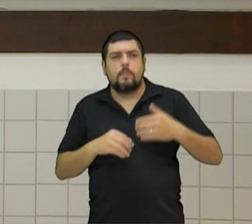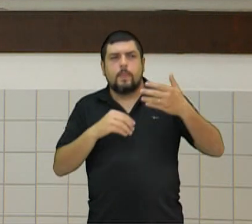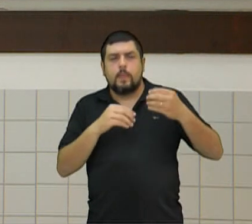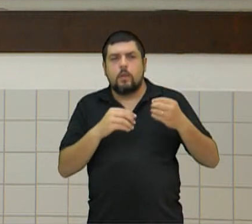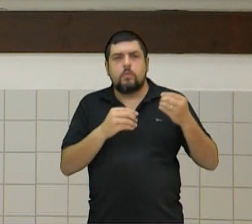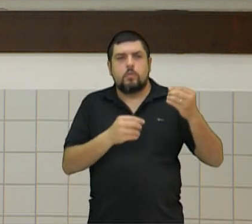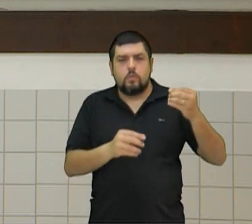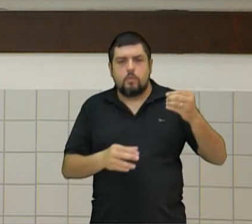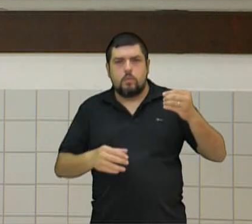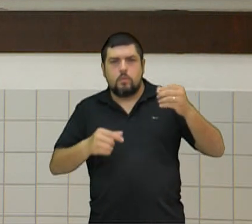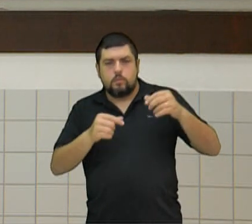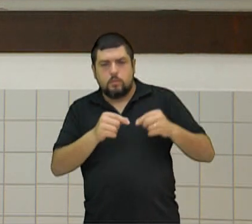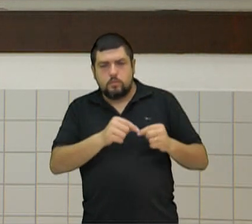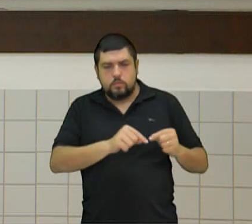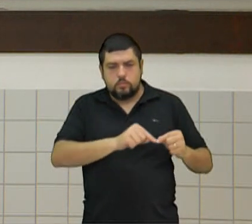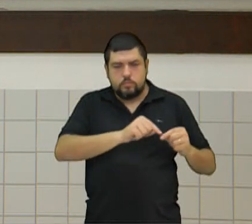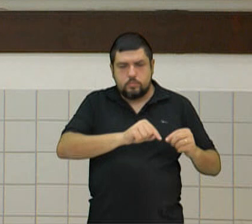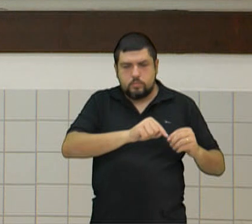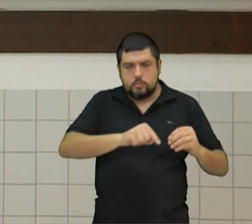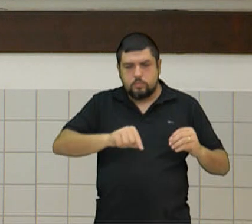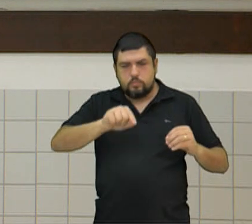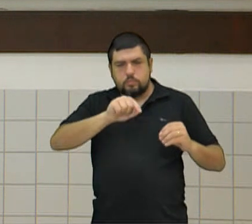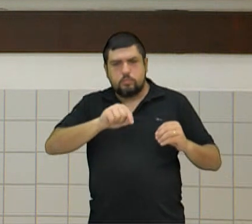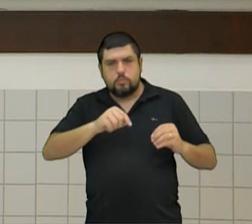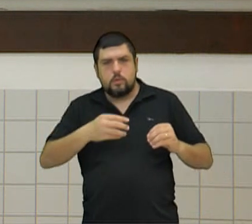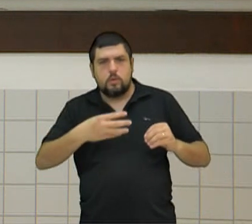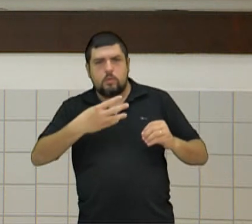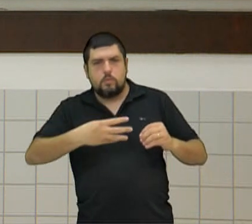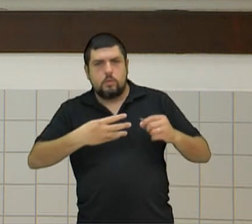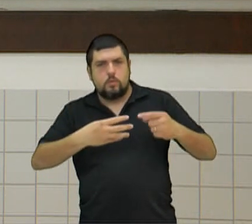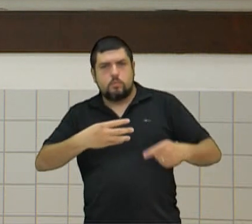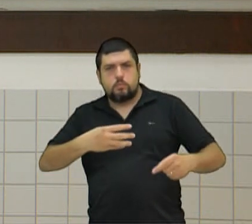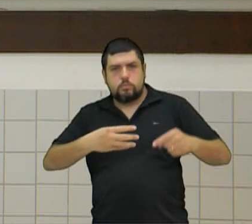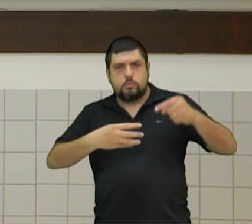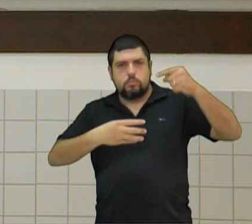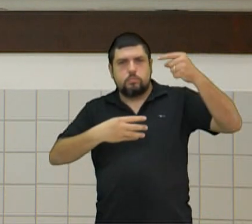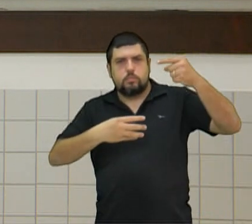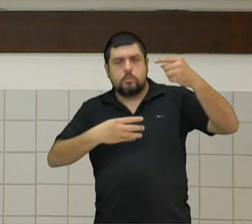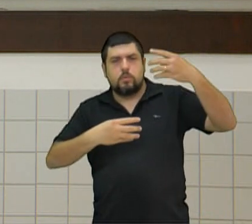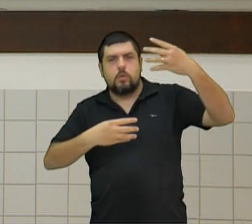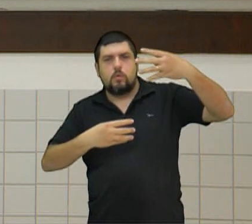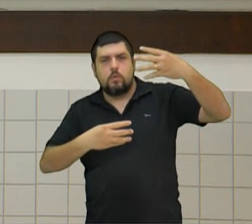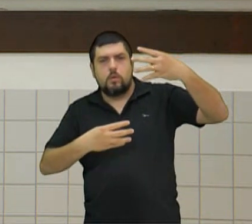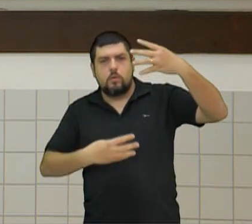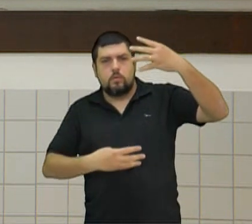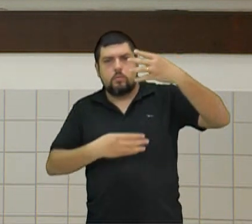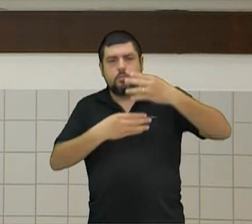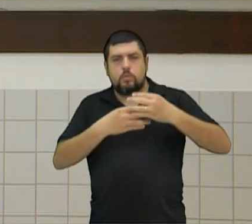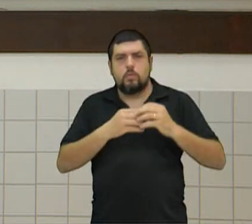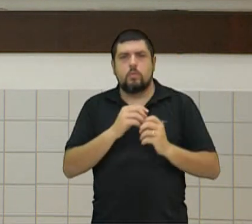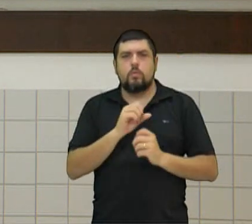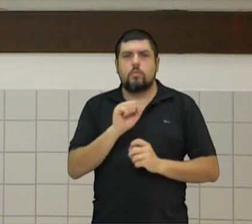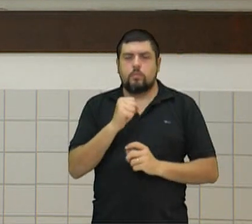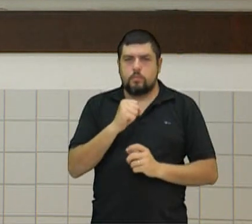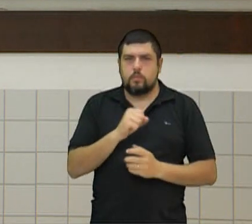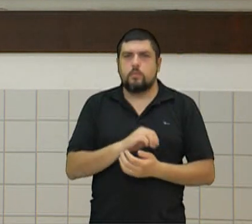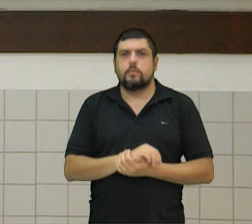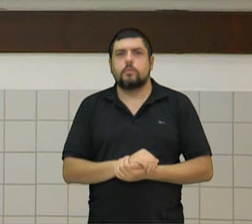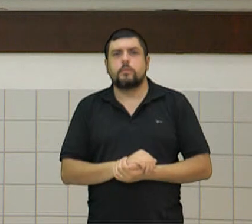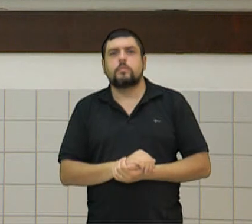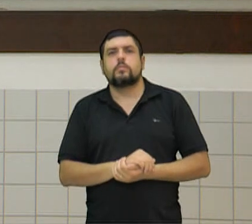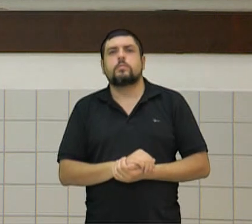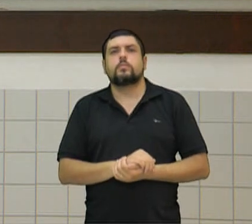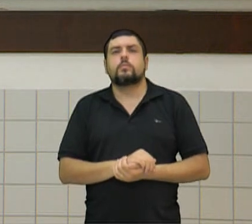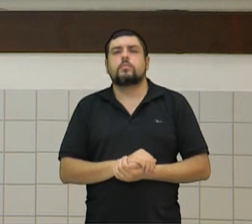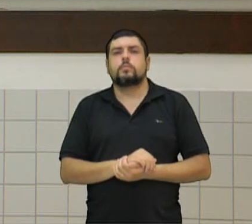gude aqui e as outras 4 bolas de gude estão aqui. Beleza? Então, seria o peso suportado por ela. Beleza, vamos lá.